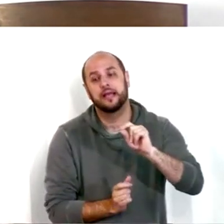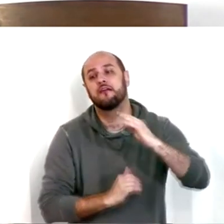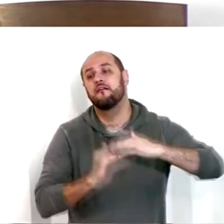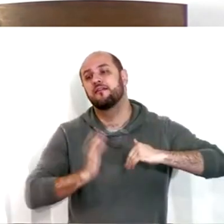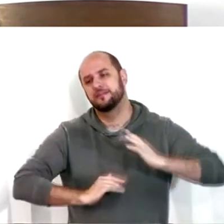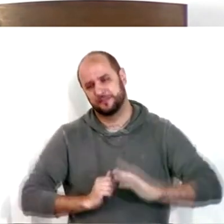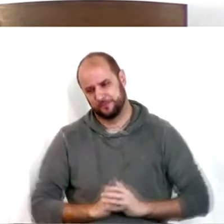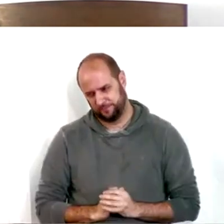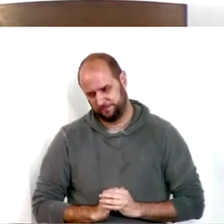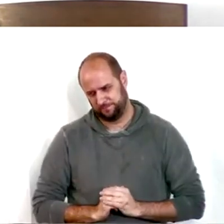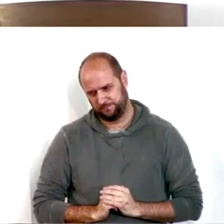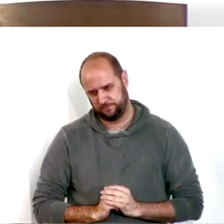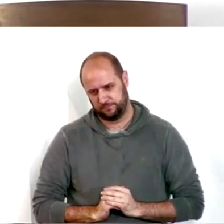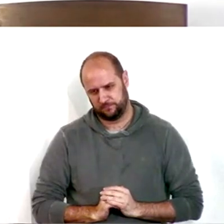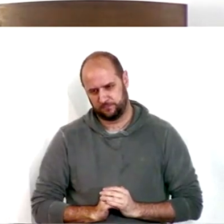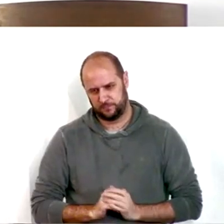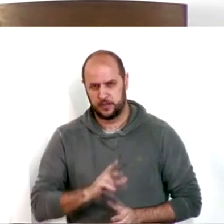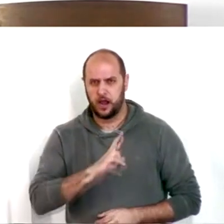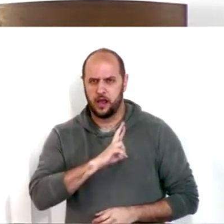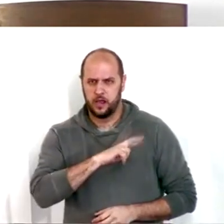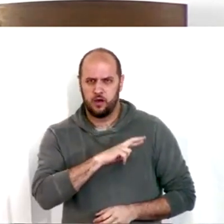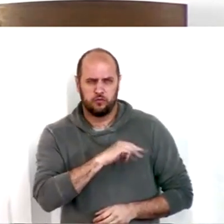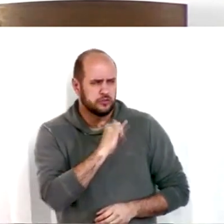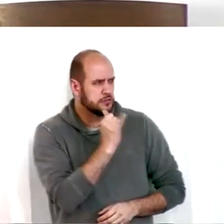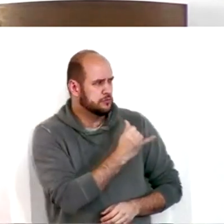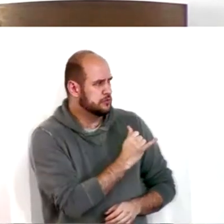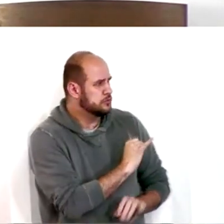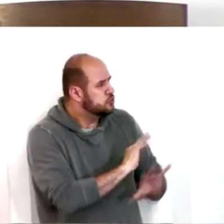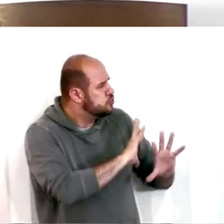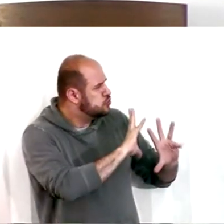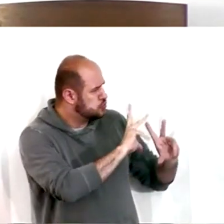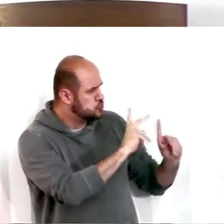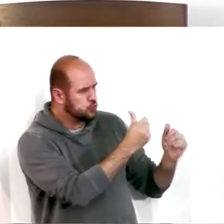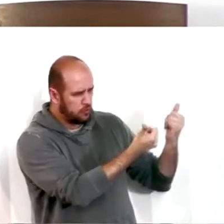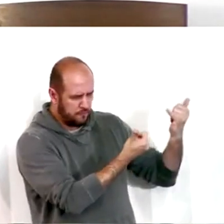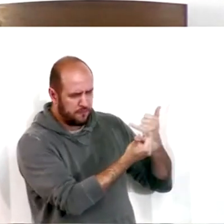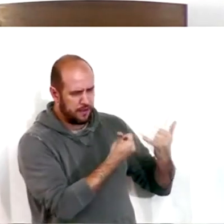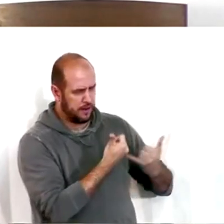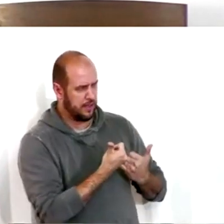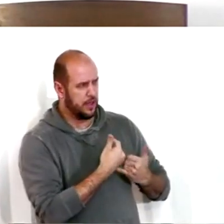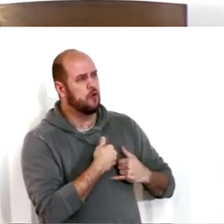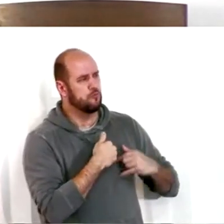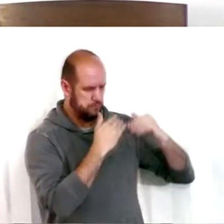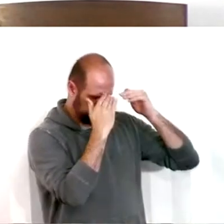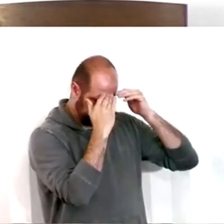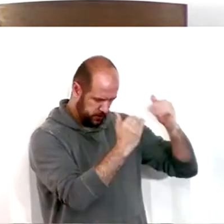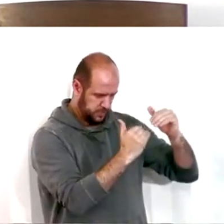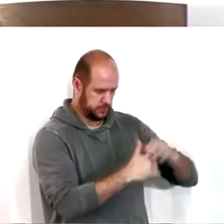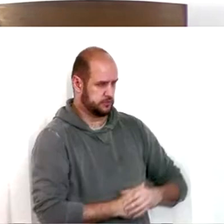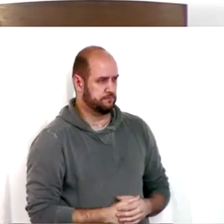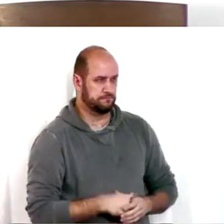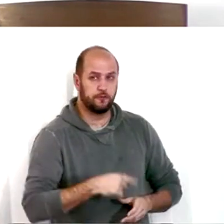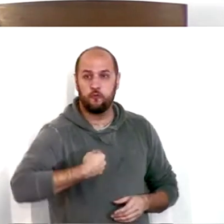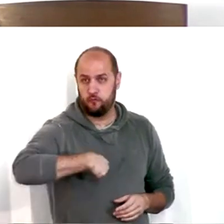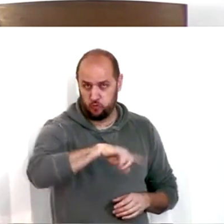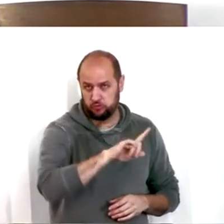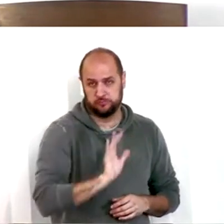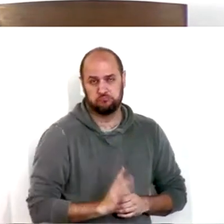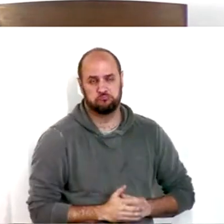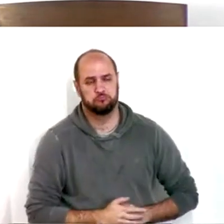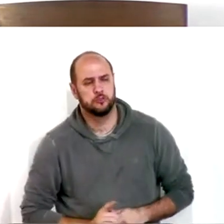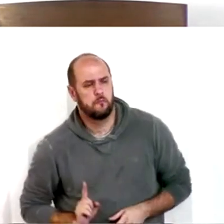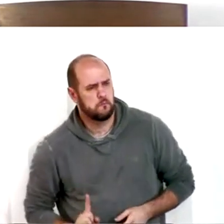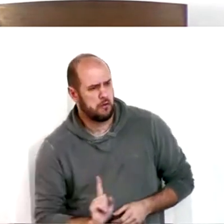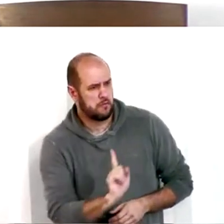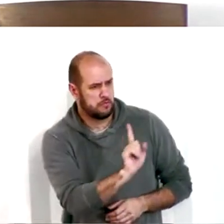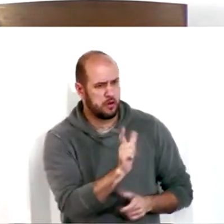fazer. Respondeu-lhe Ruth: Tudo quanto me disseres, farei. Então foi